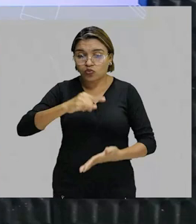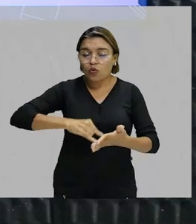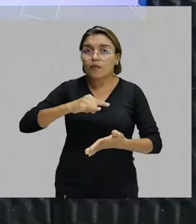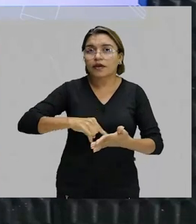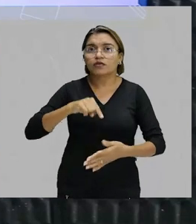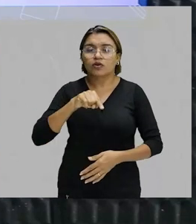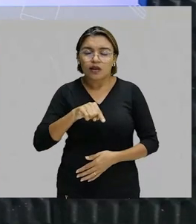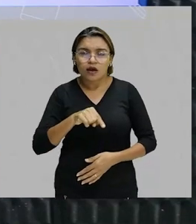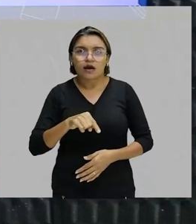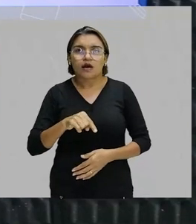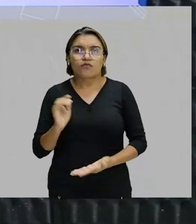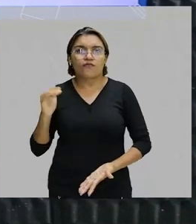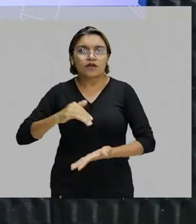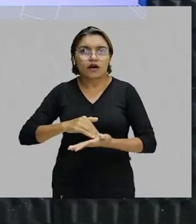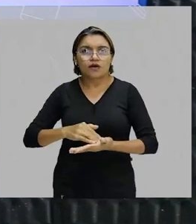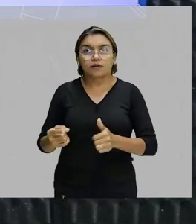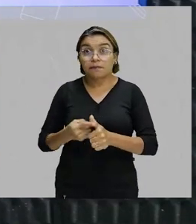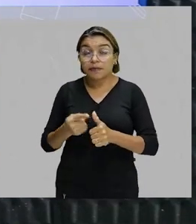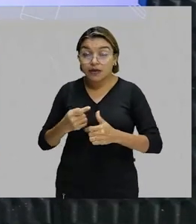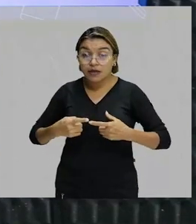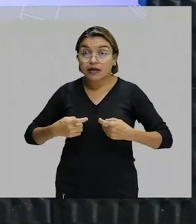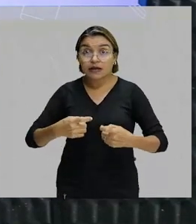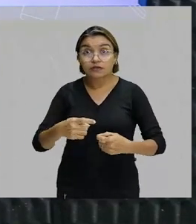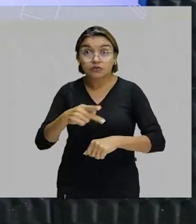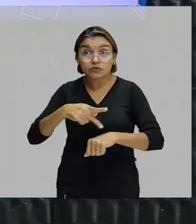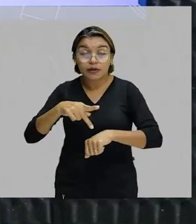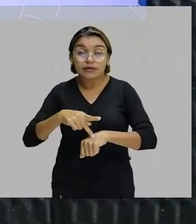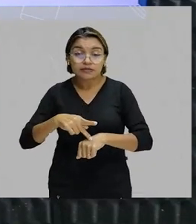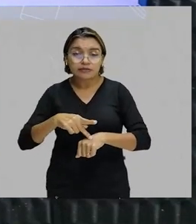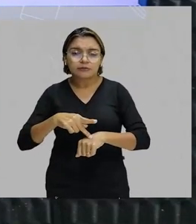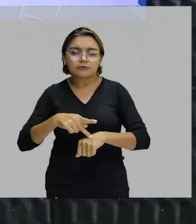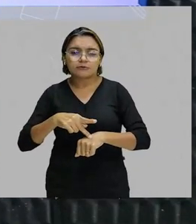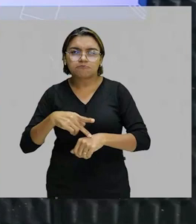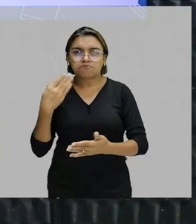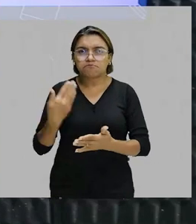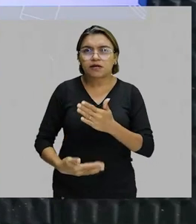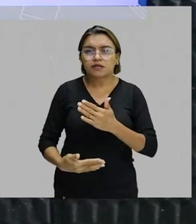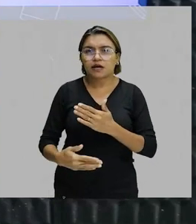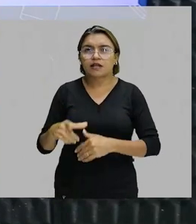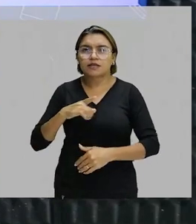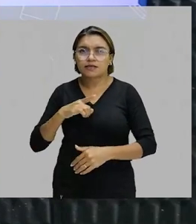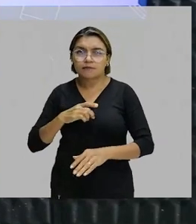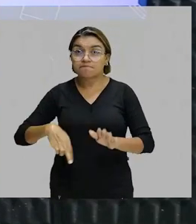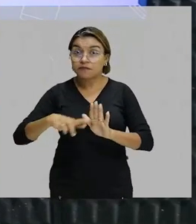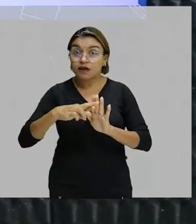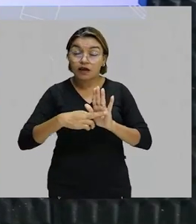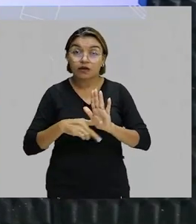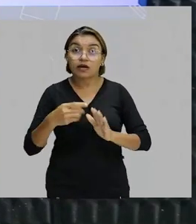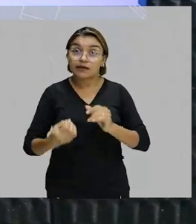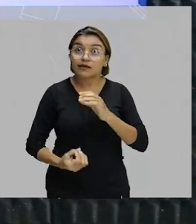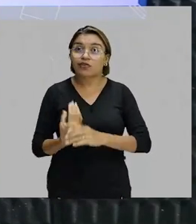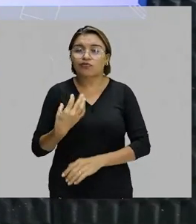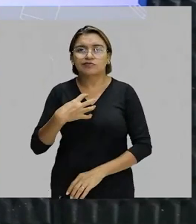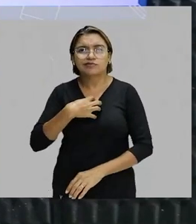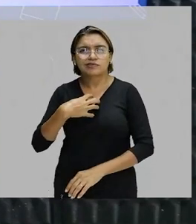da primeira guerra que acabou estabelecendo aos países derrotados essas sanções que eu te falei e por conta disso criou-se um